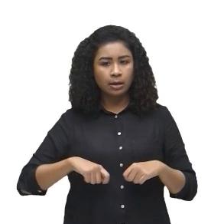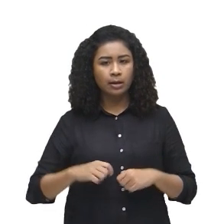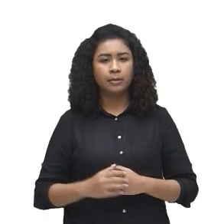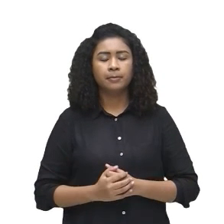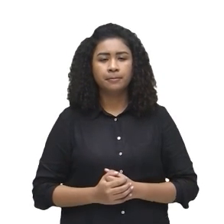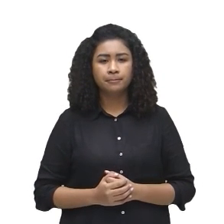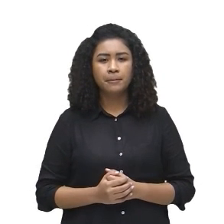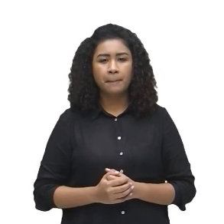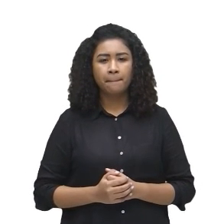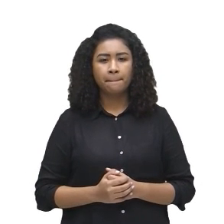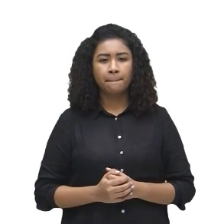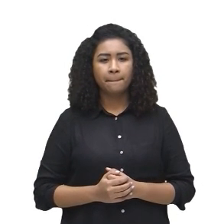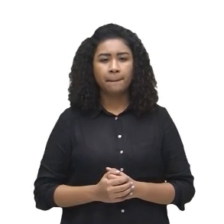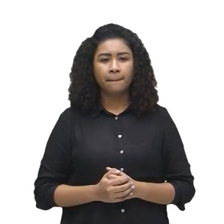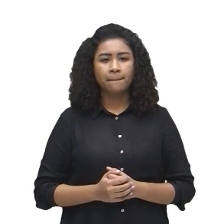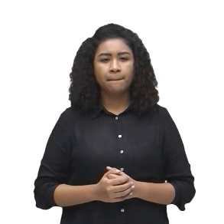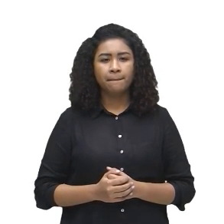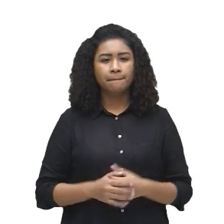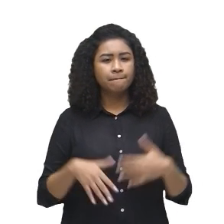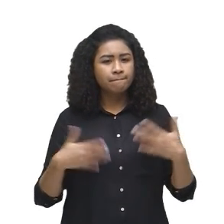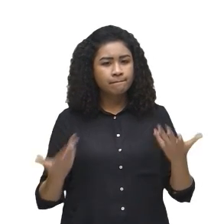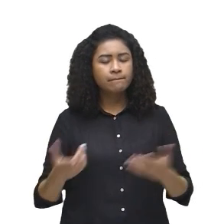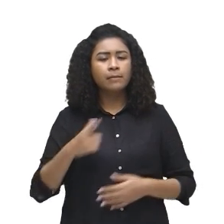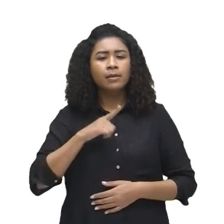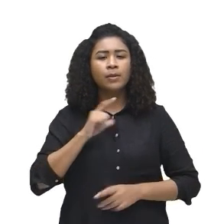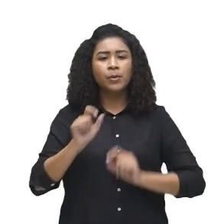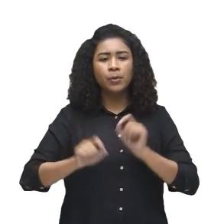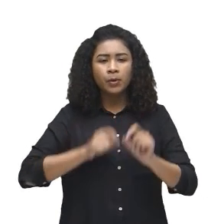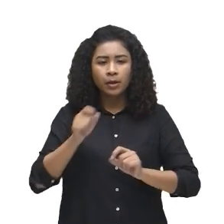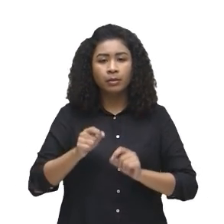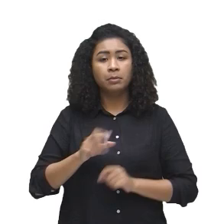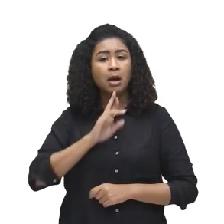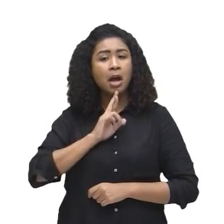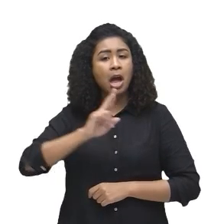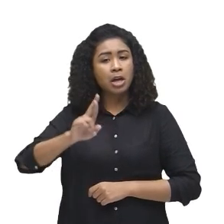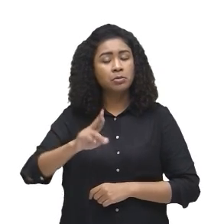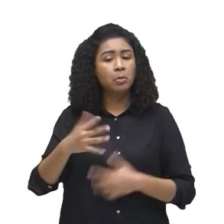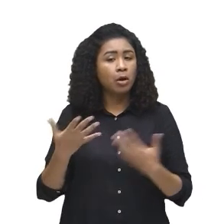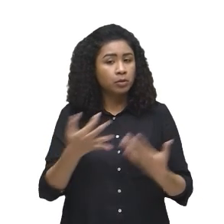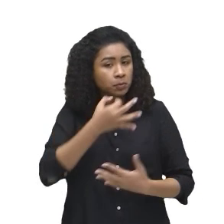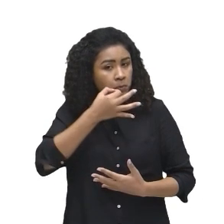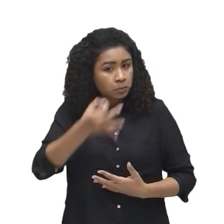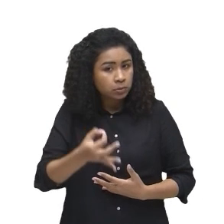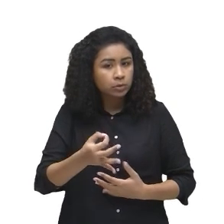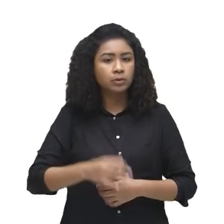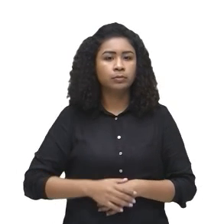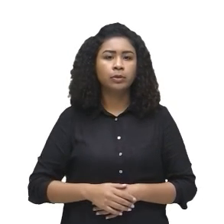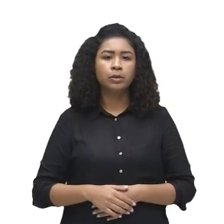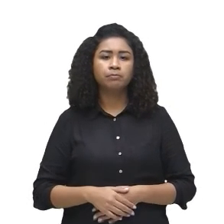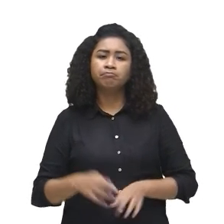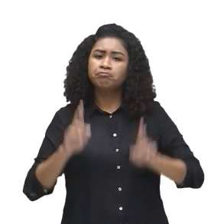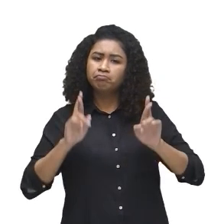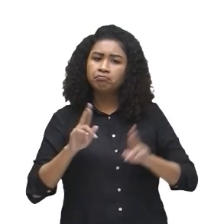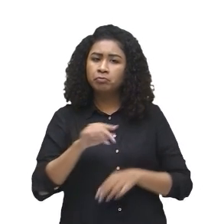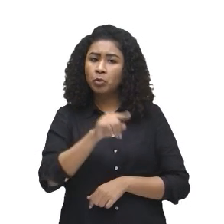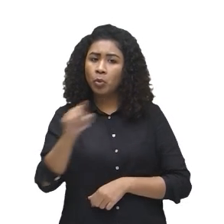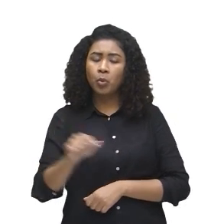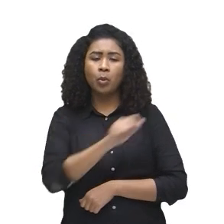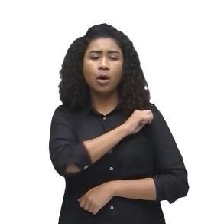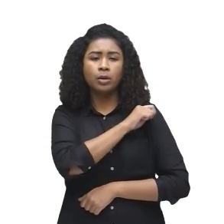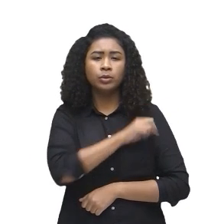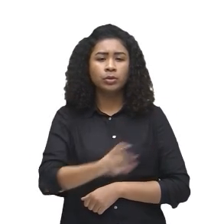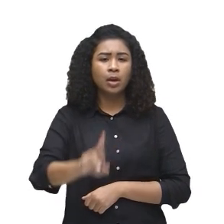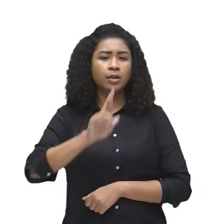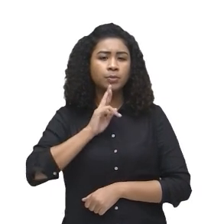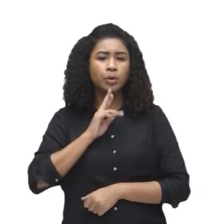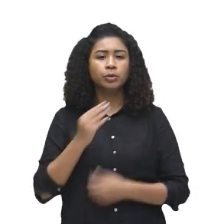temos uma sugestão de resposta que diz assim: espera-se que a resposta do aluno se aproxime da seguinte forma: